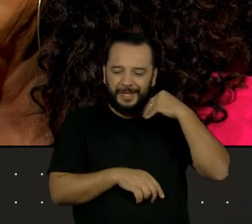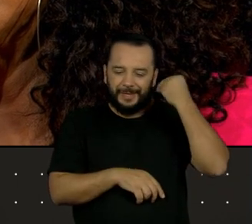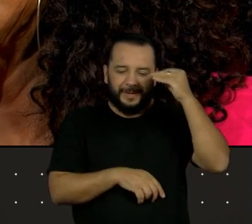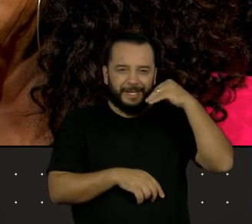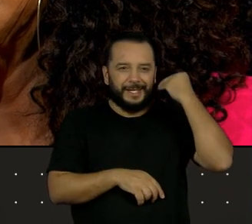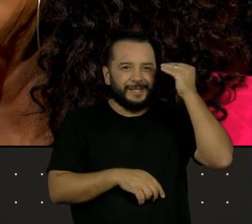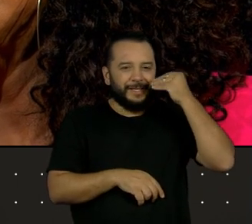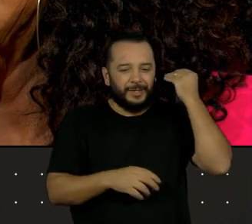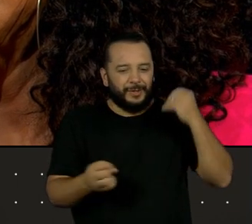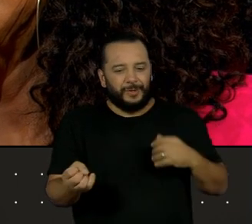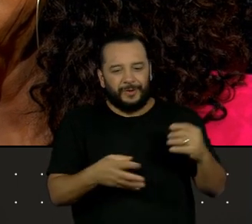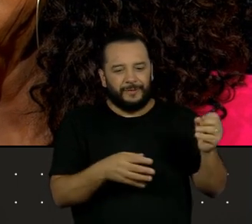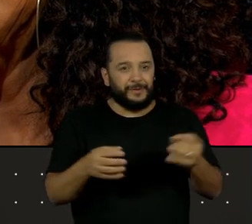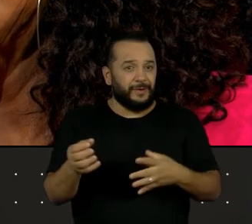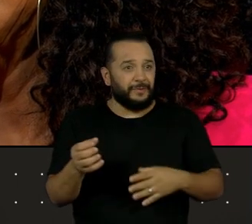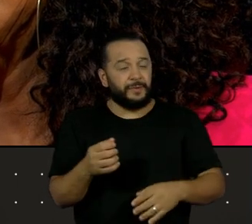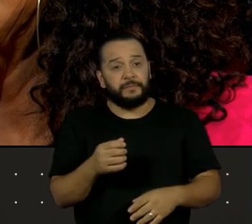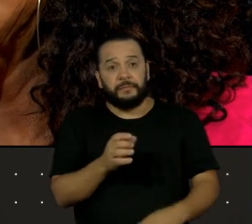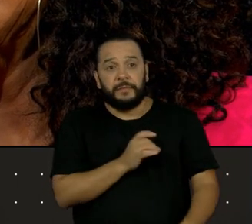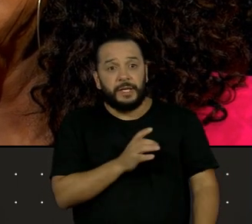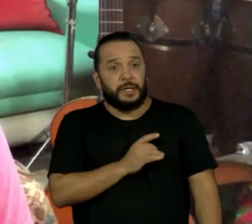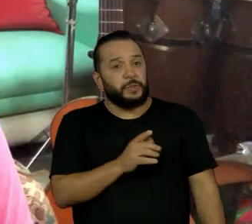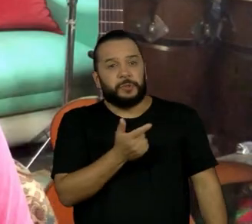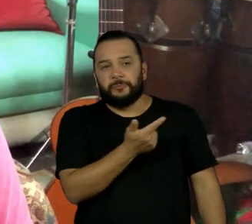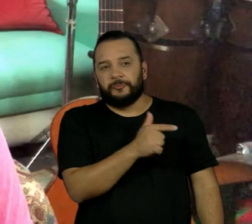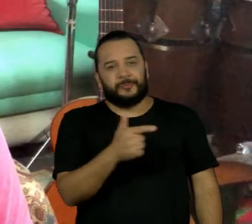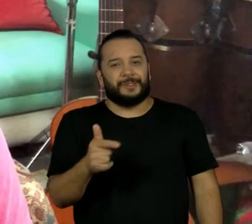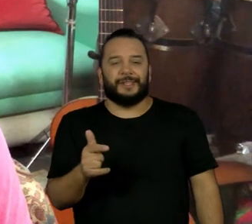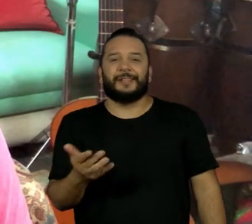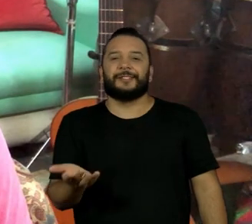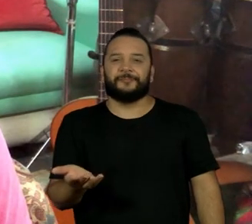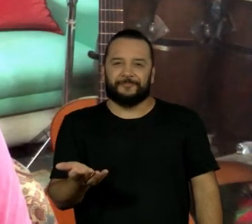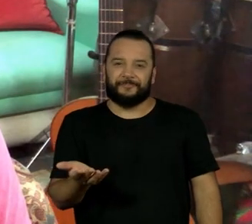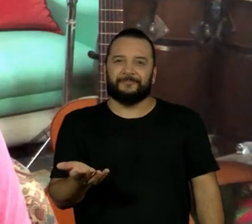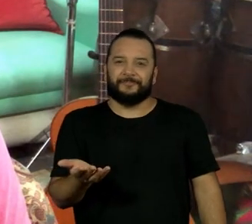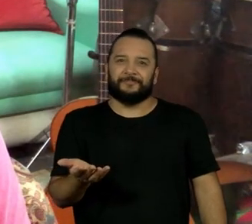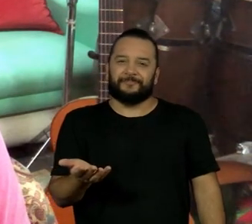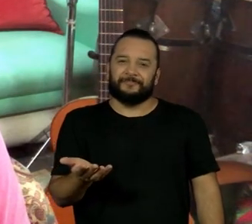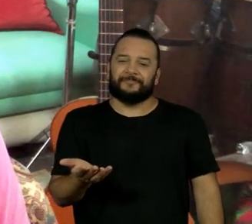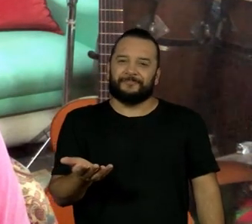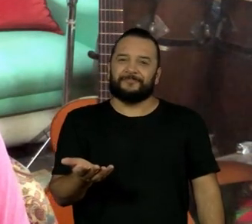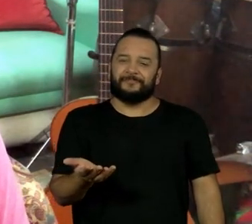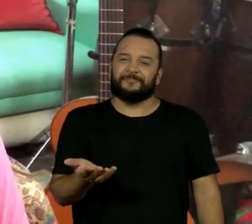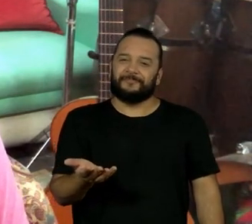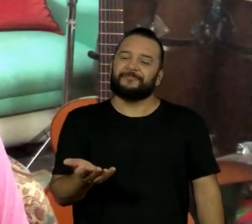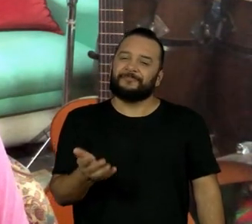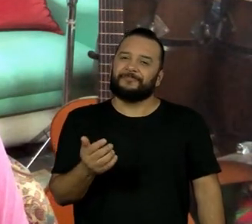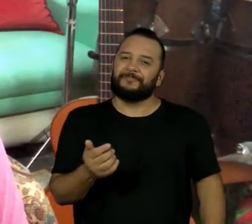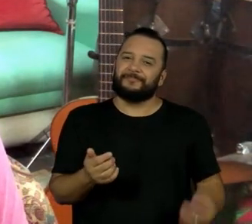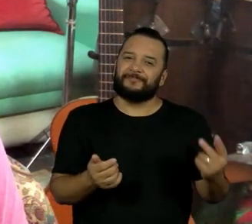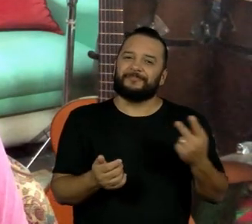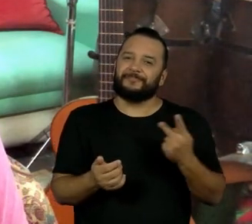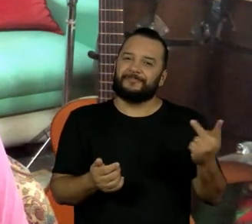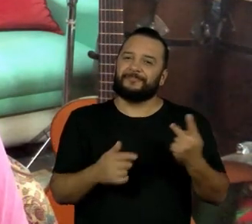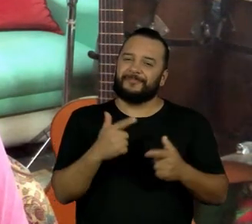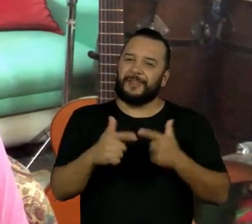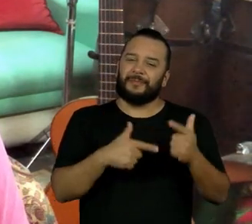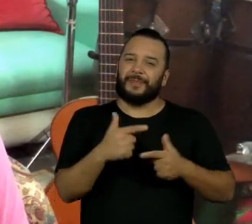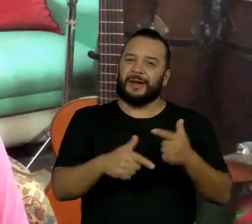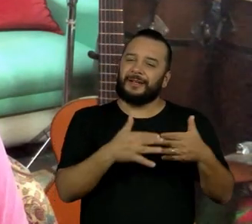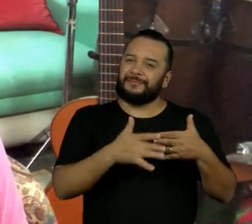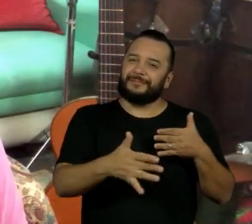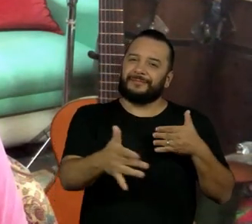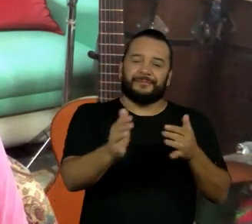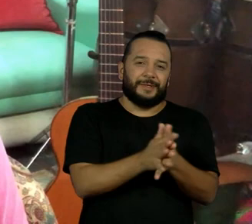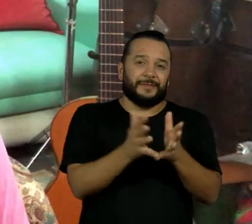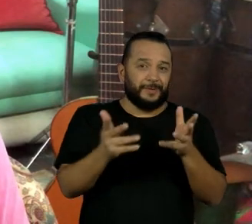tem medo e Foi uma foi uma viagem incrível né não